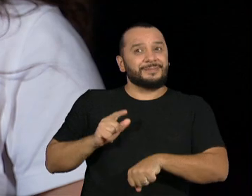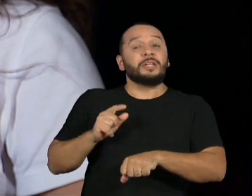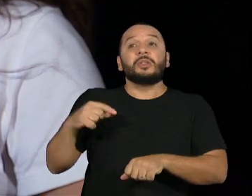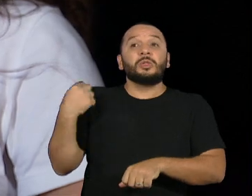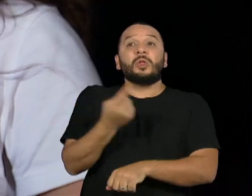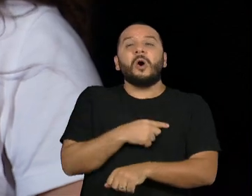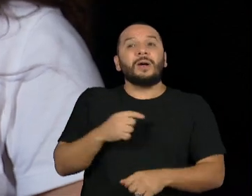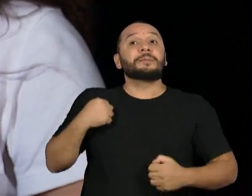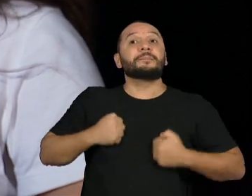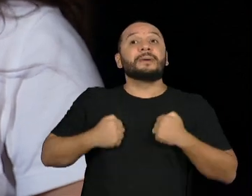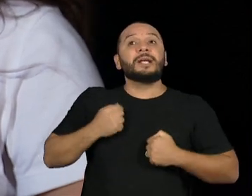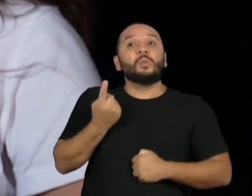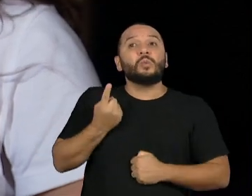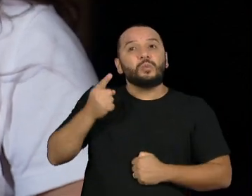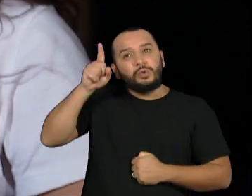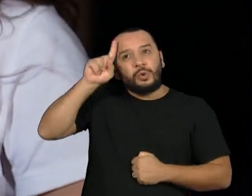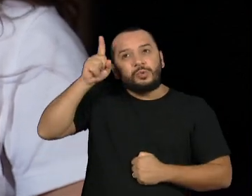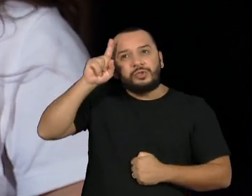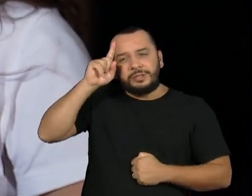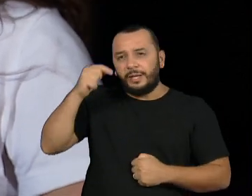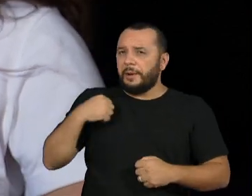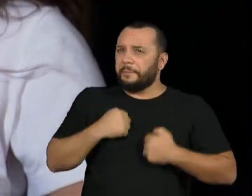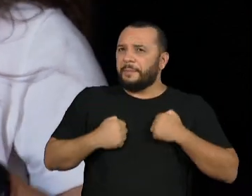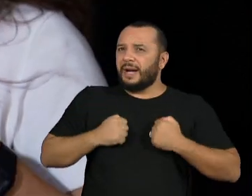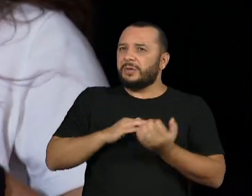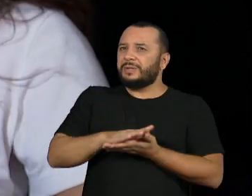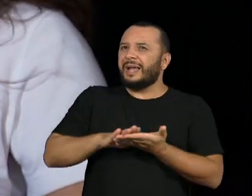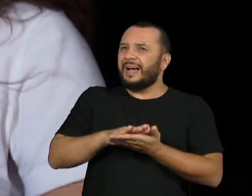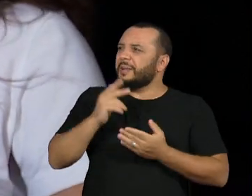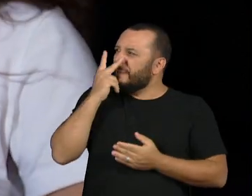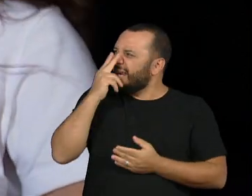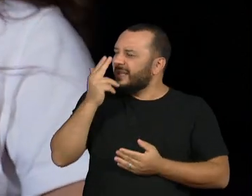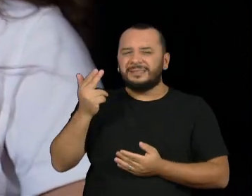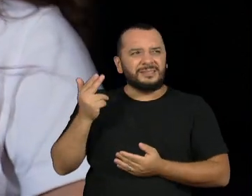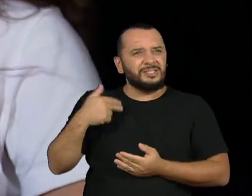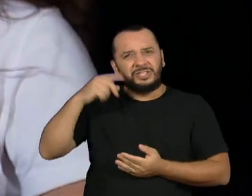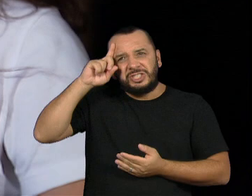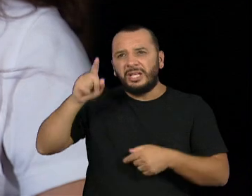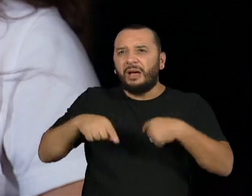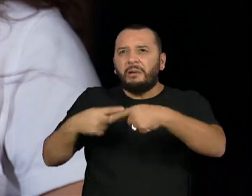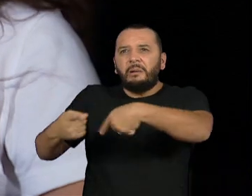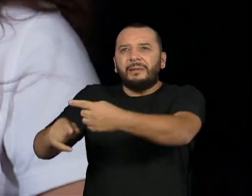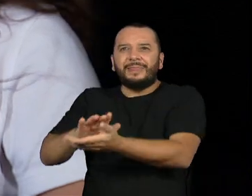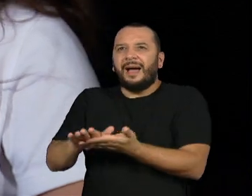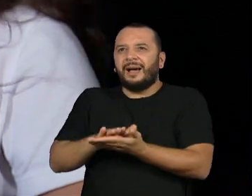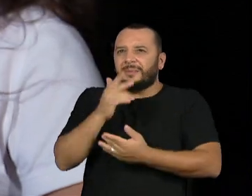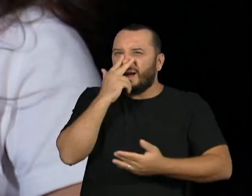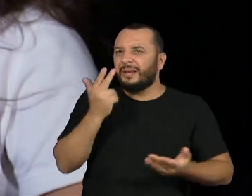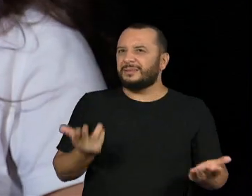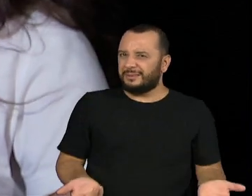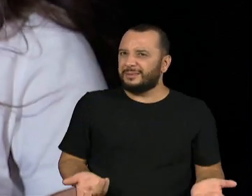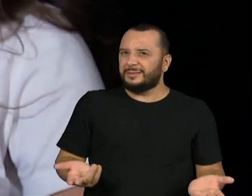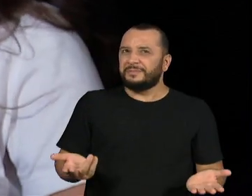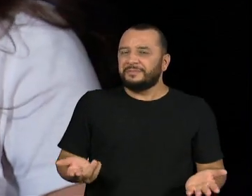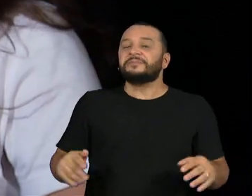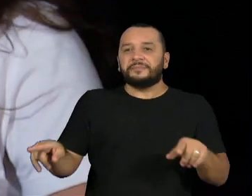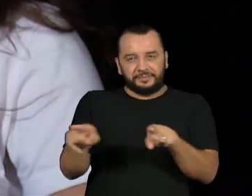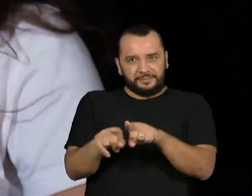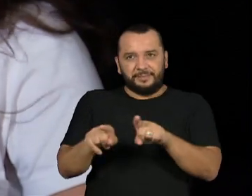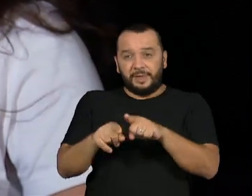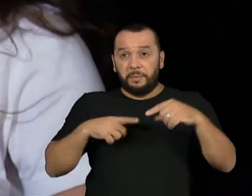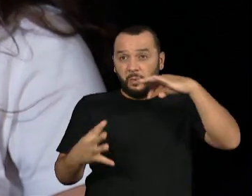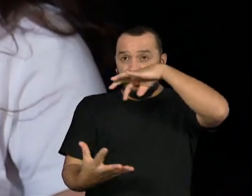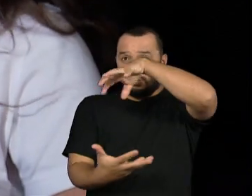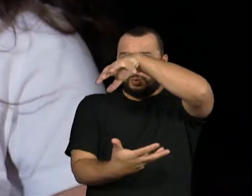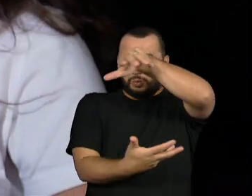por dia e como eu não tomava banho, parecia que os dias se emendavam. Além disso, sobretudo ali na linha do Equador, era